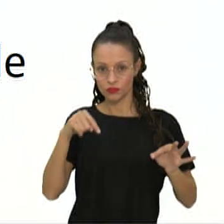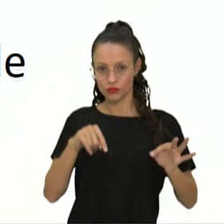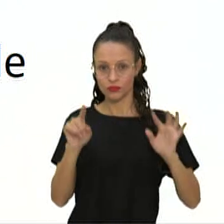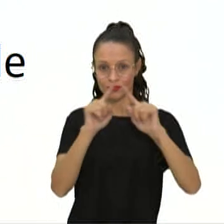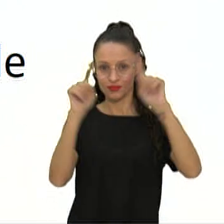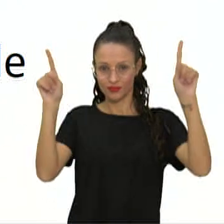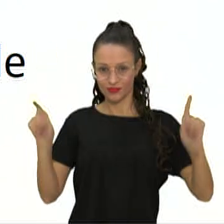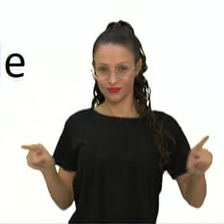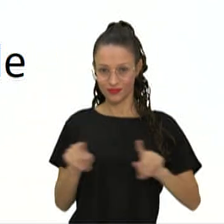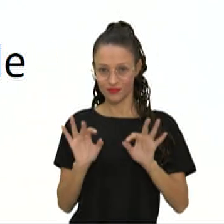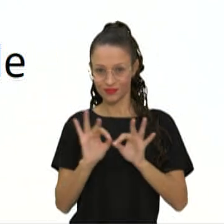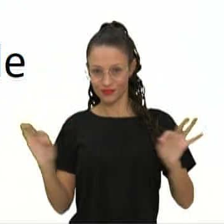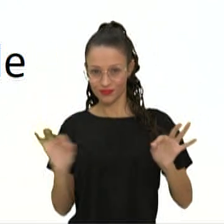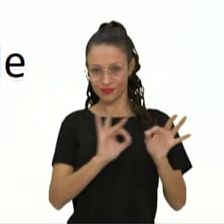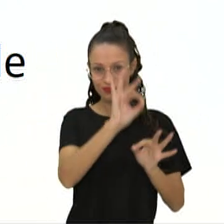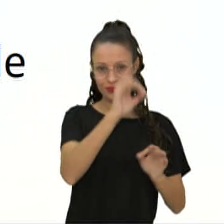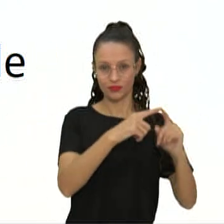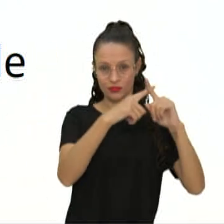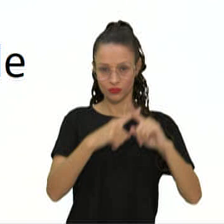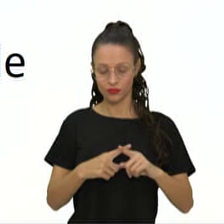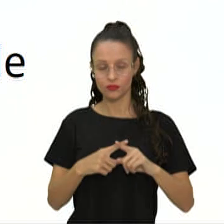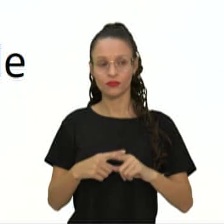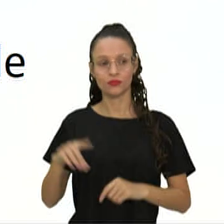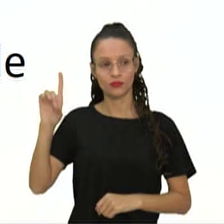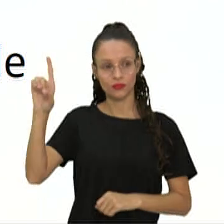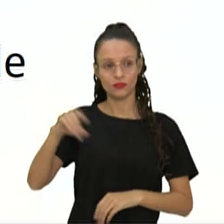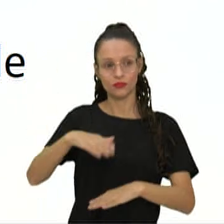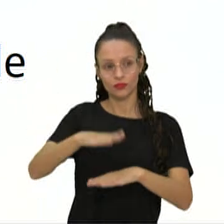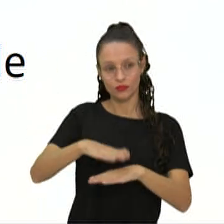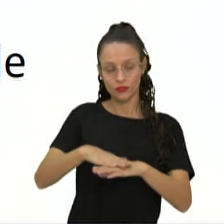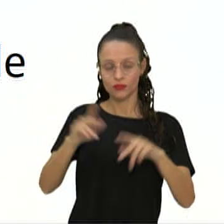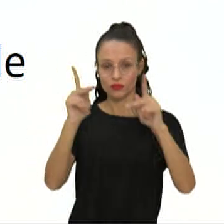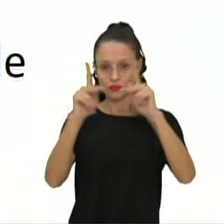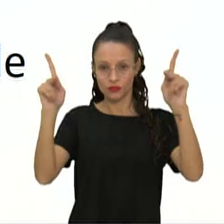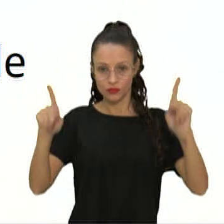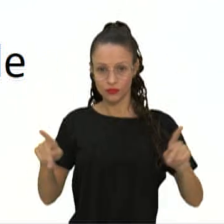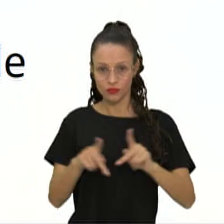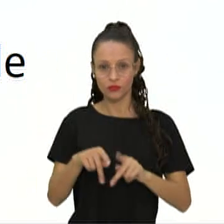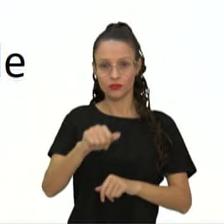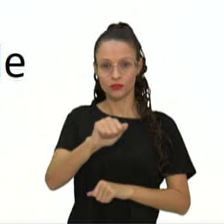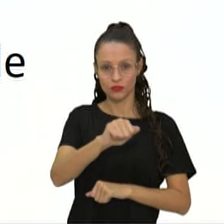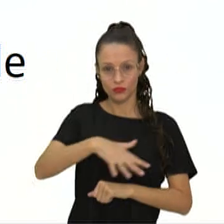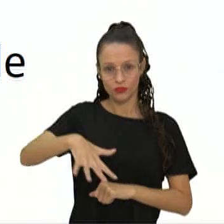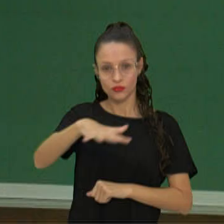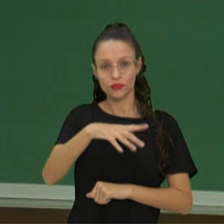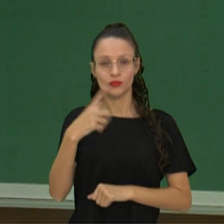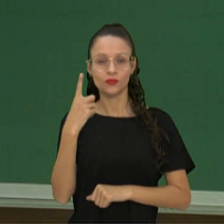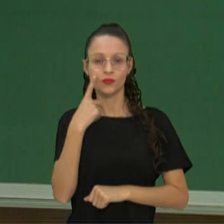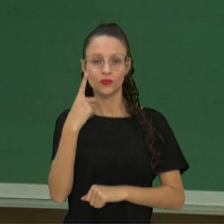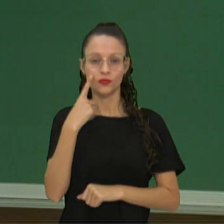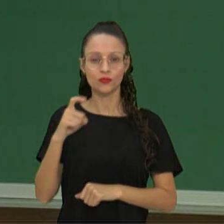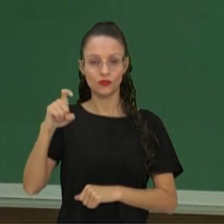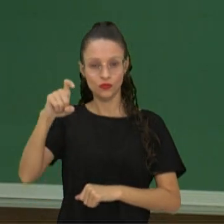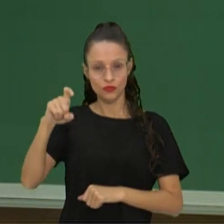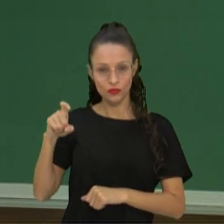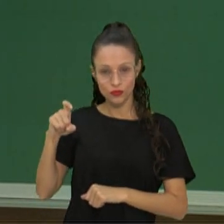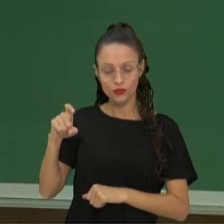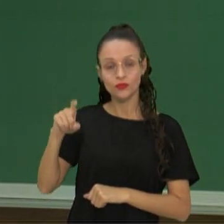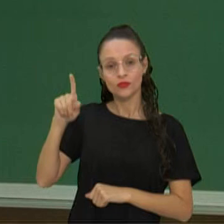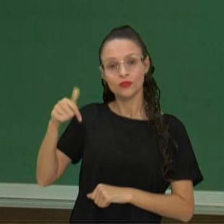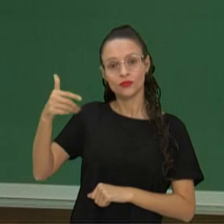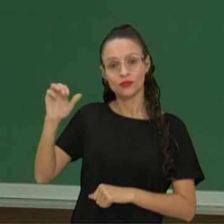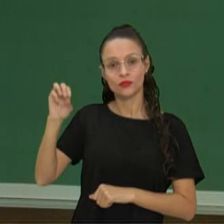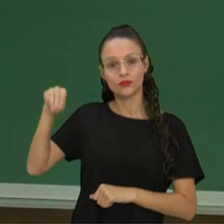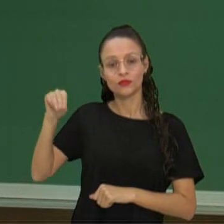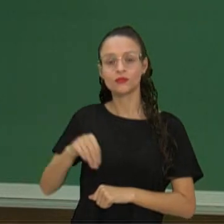tá? E a letra D, determine o perímetro e a área desse terreno, considerando que o valor de x mede 10 metros. Então, se o x valer 10 metros, quanto